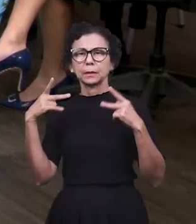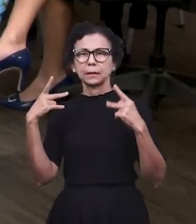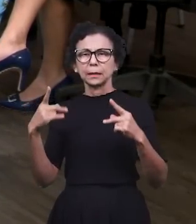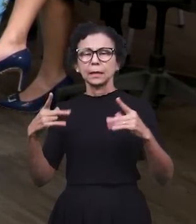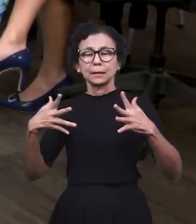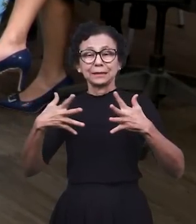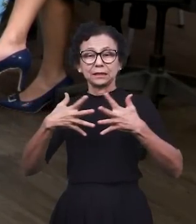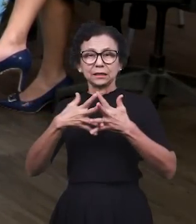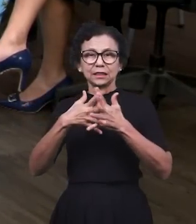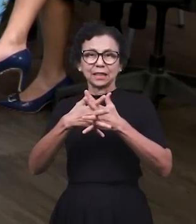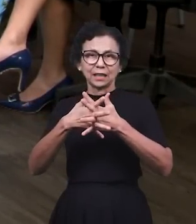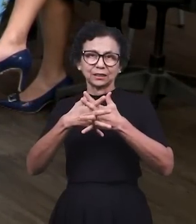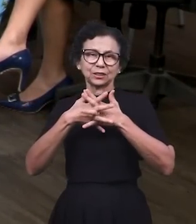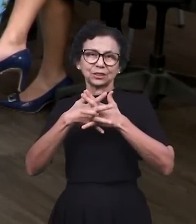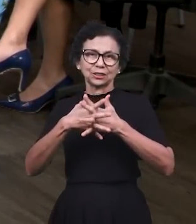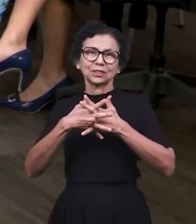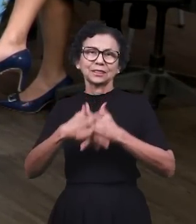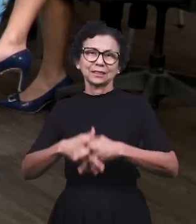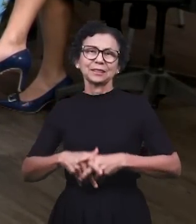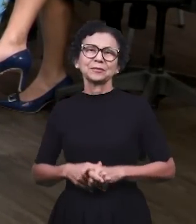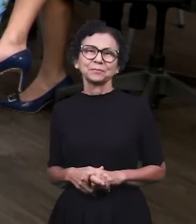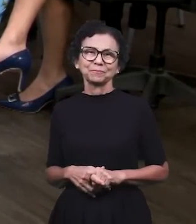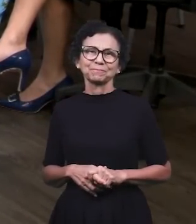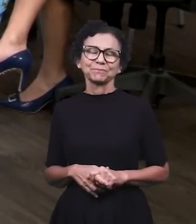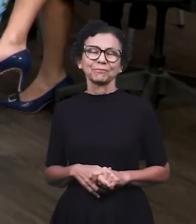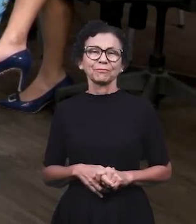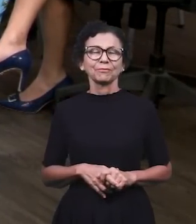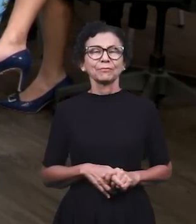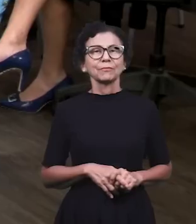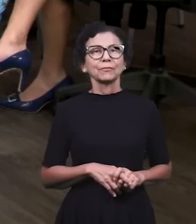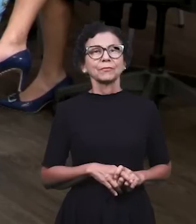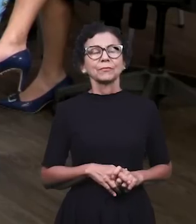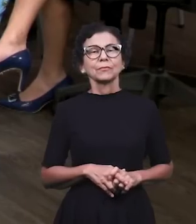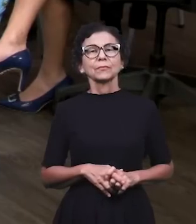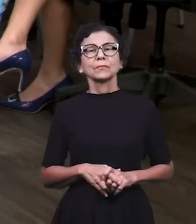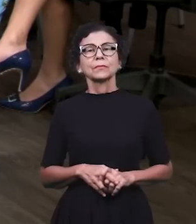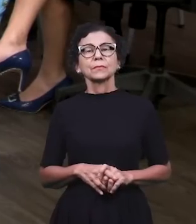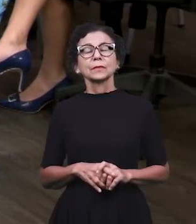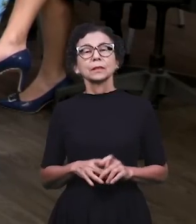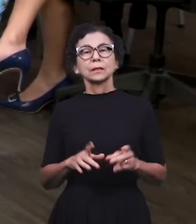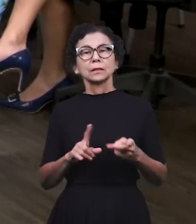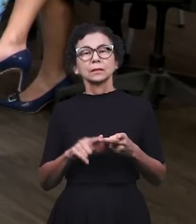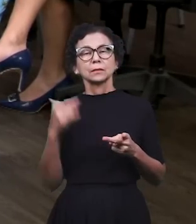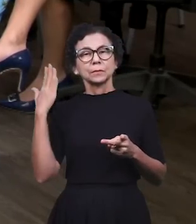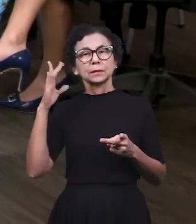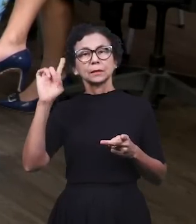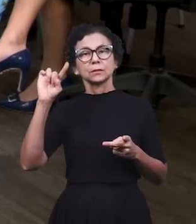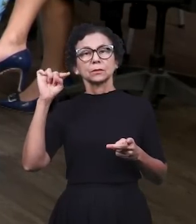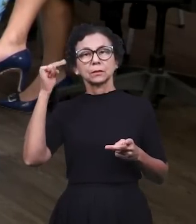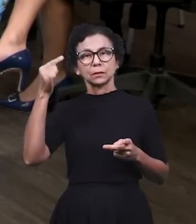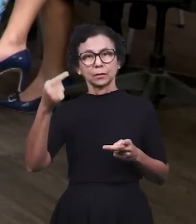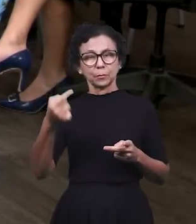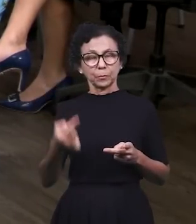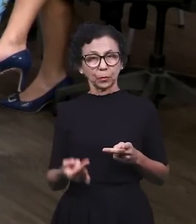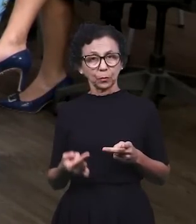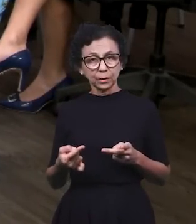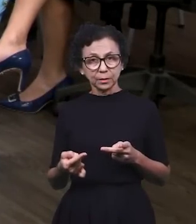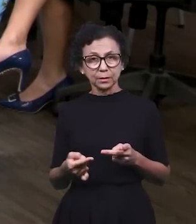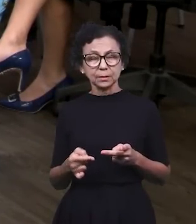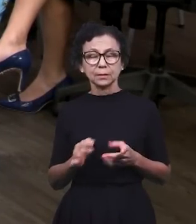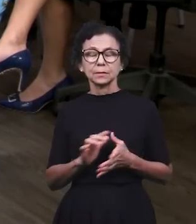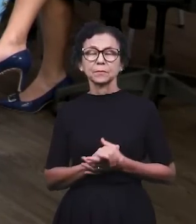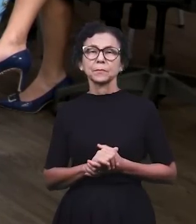vai preparando a igreja para a mensagem. E aí, depois da mensagem, é por